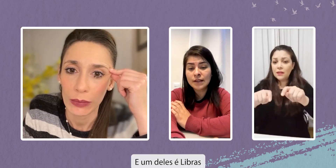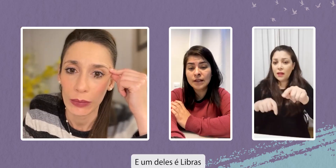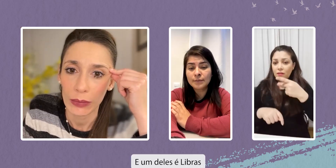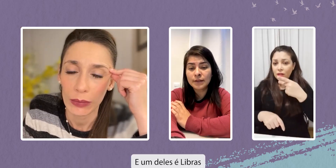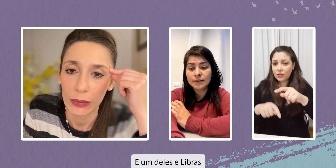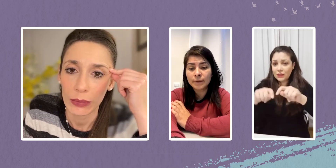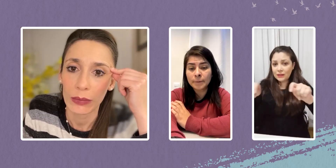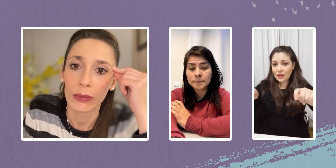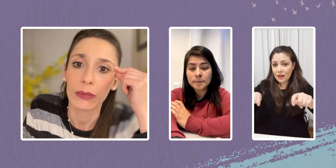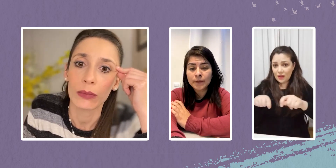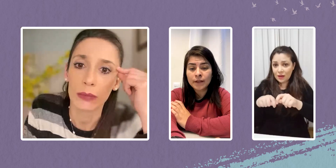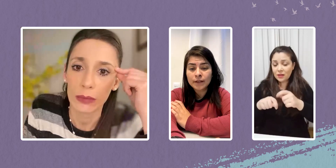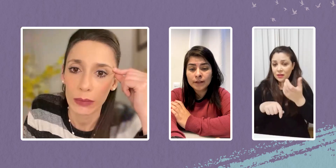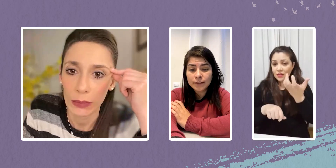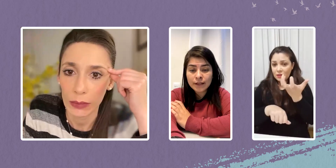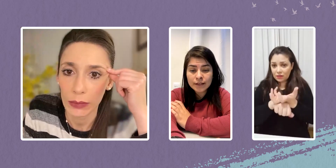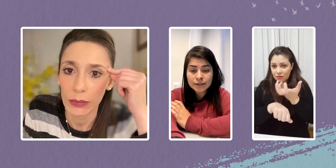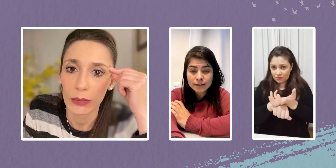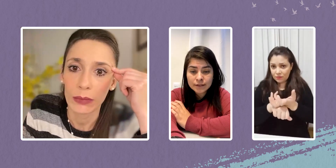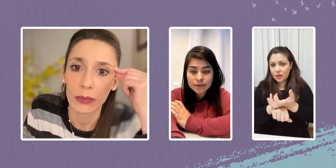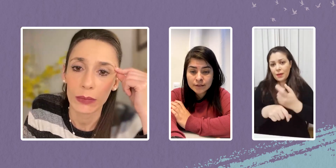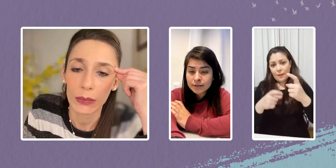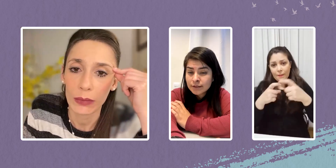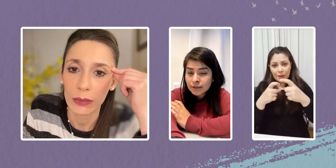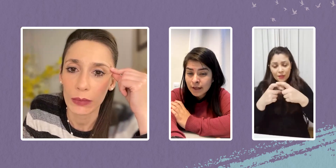um deles é Libras.